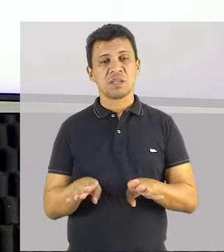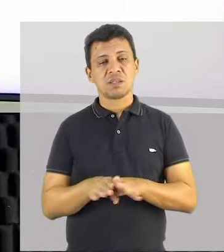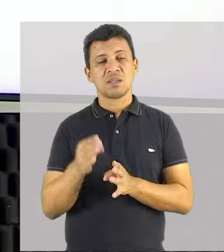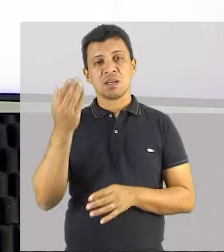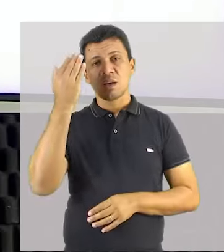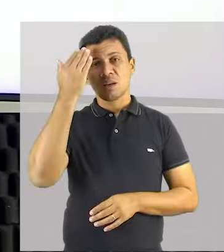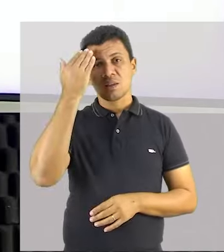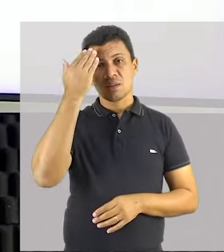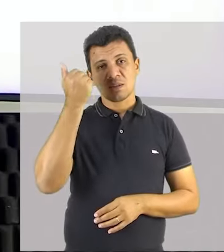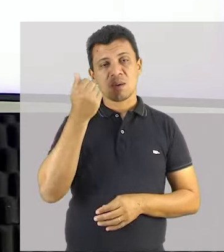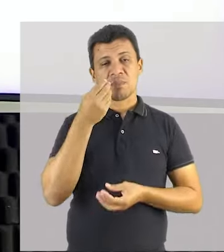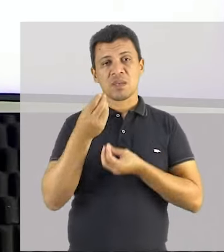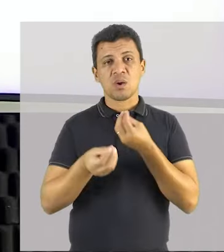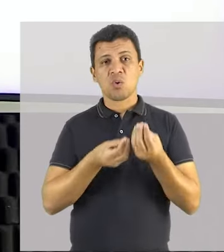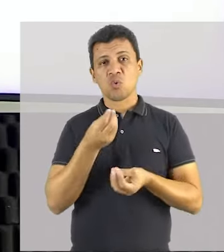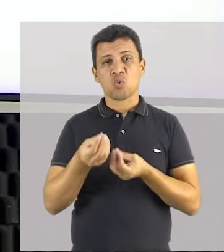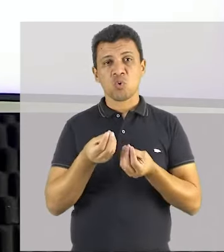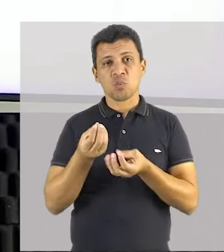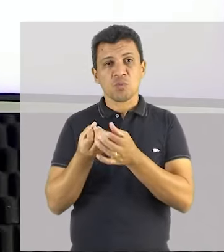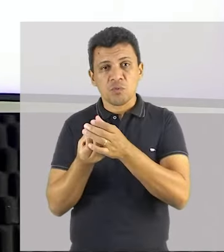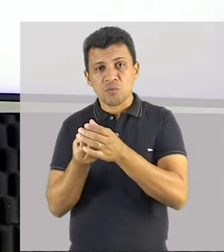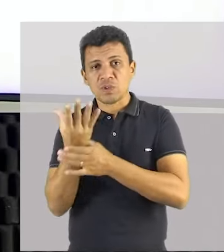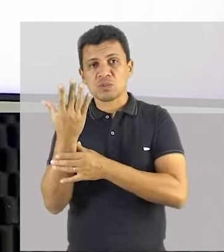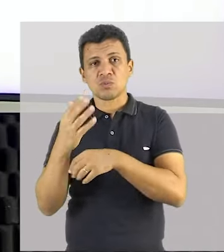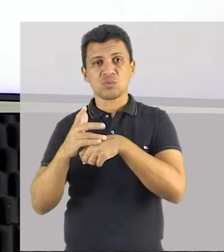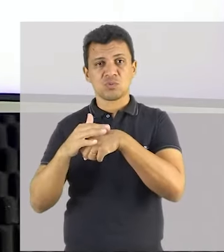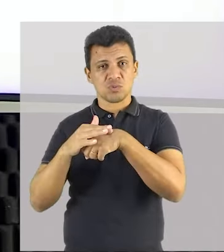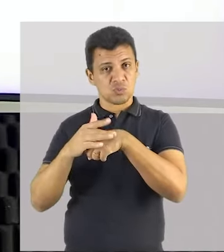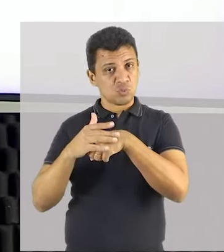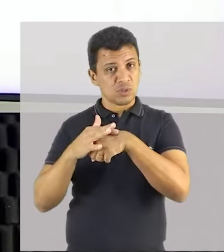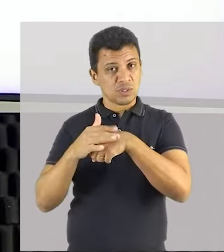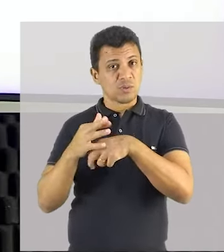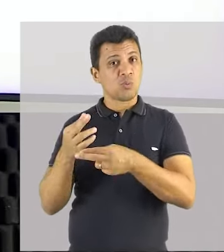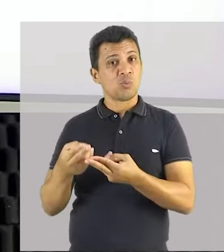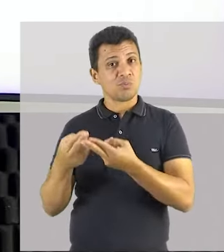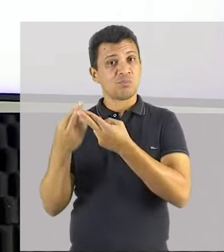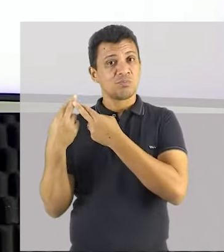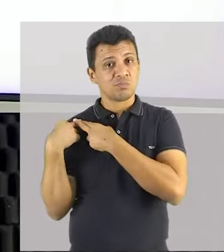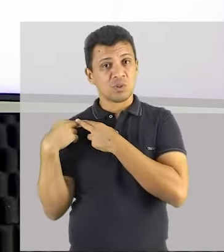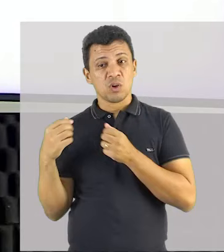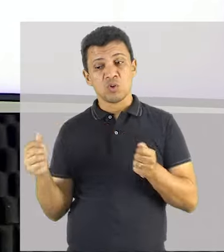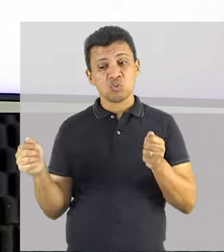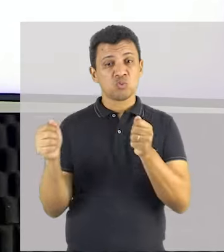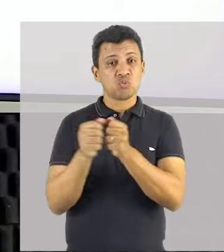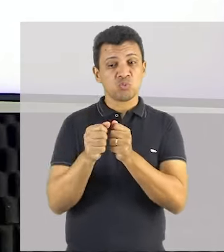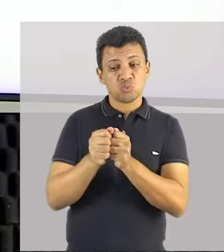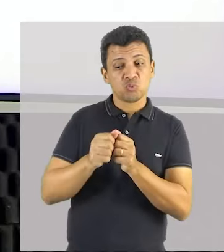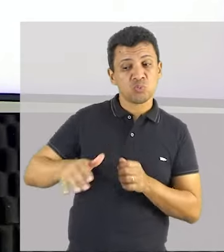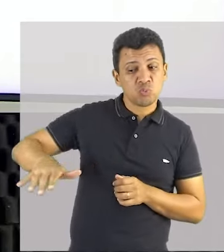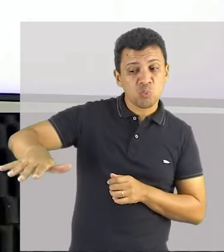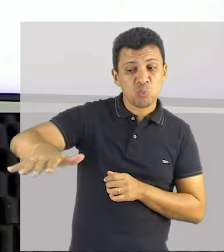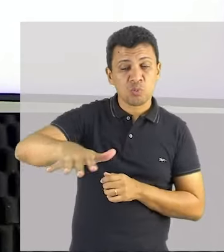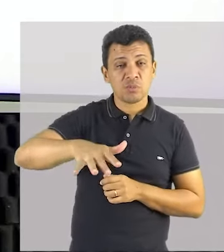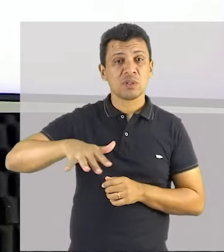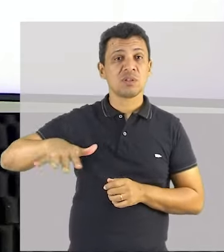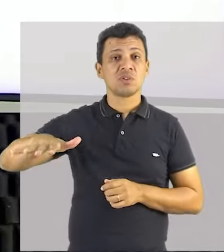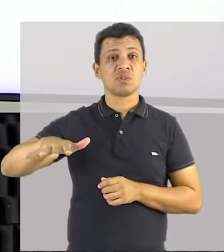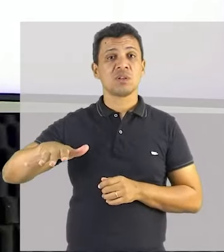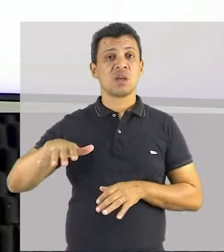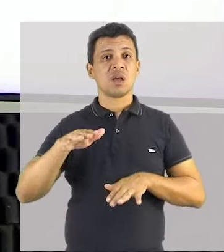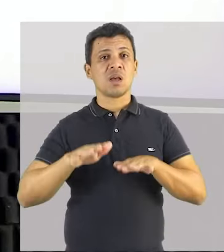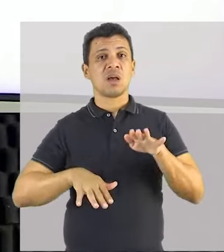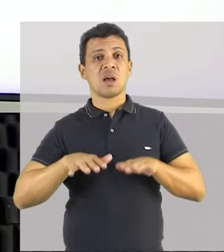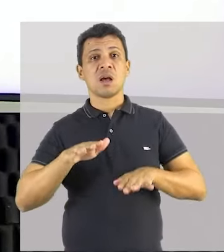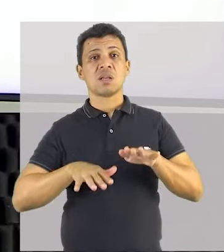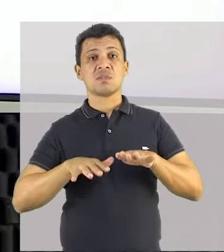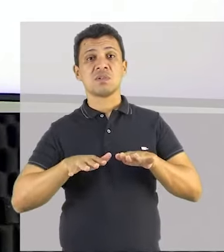eh o agente etiológico é juntar isso com a condição do ambiente porque às vezes eu tenho